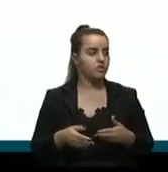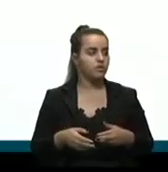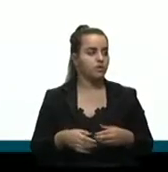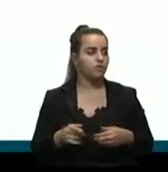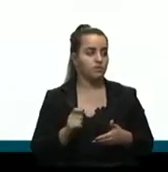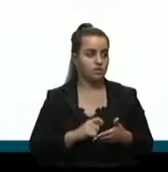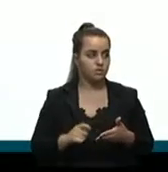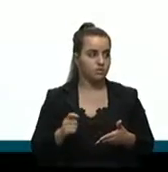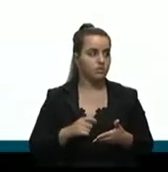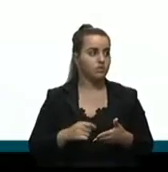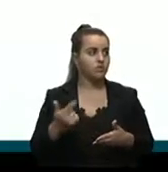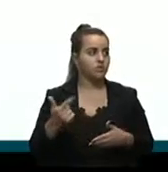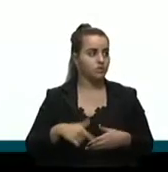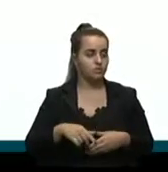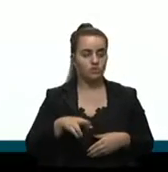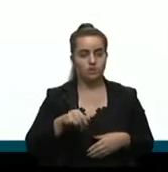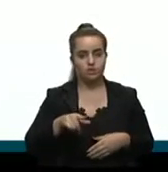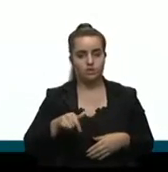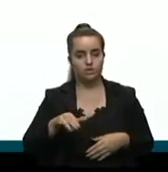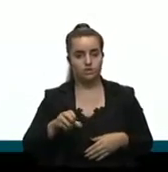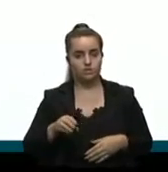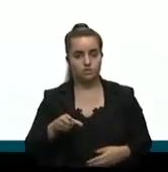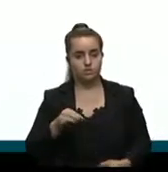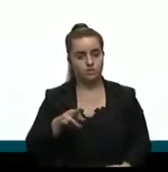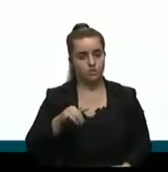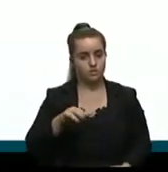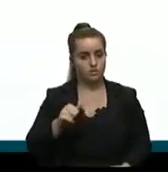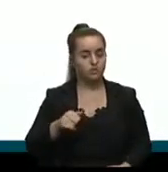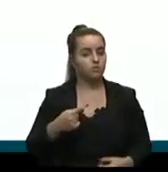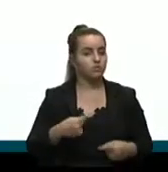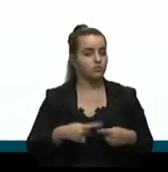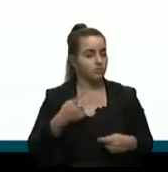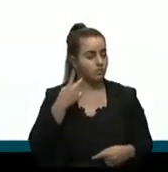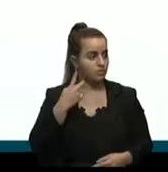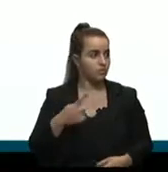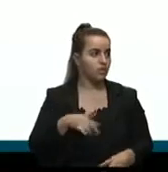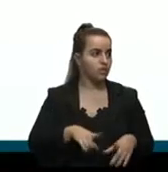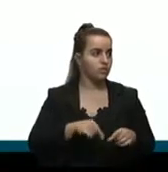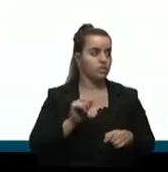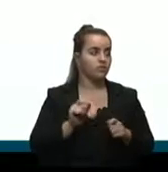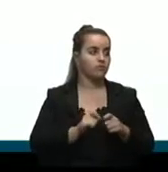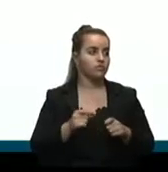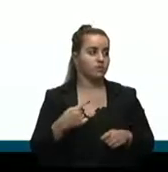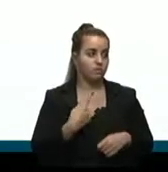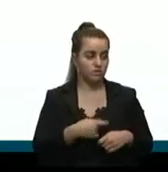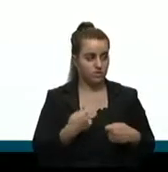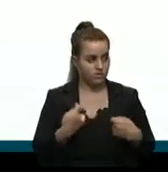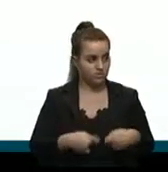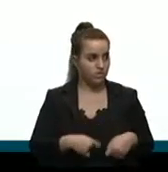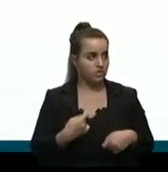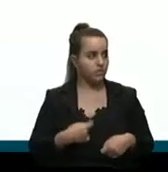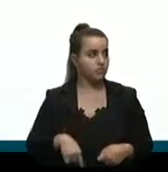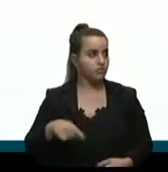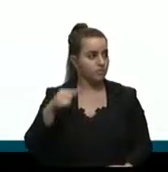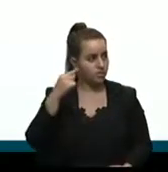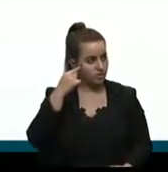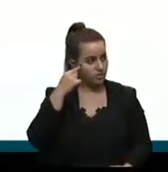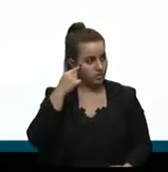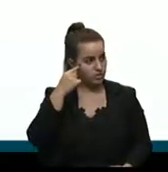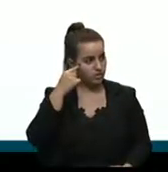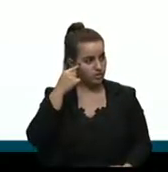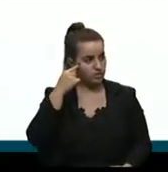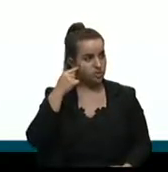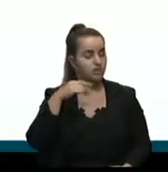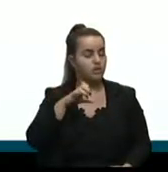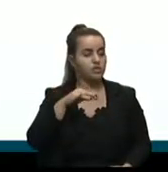escrever novamente aqui a região crítica, porque para tomar uma decisão nós precisamos considerar